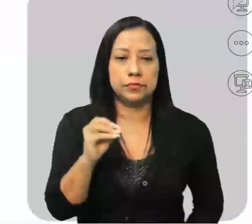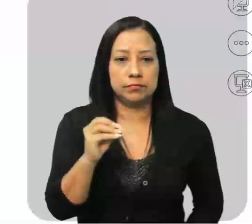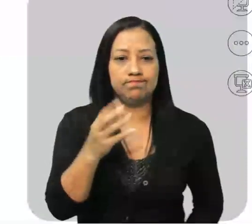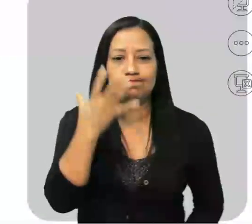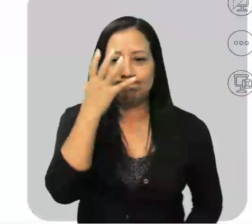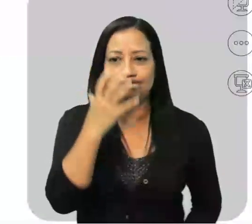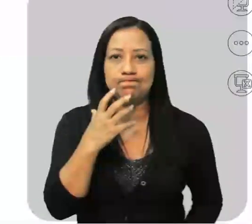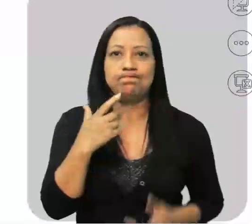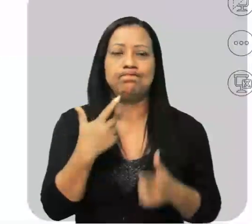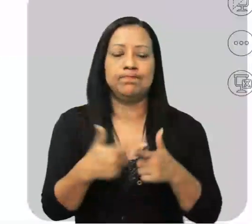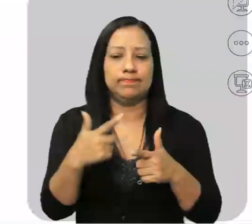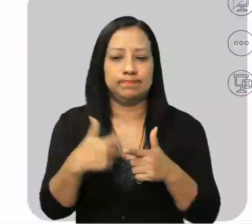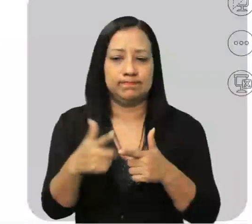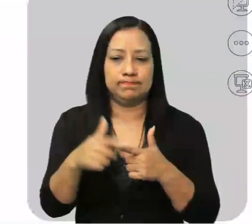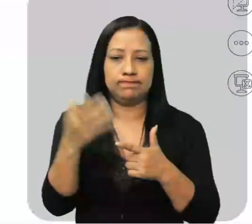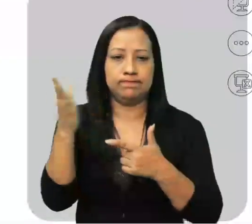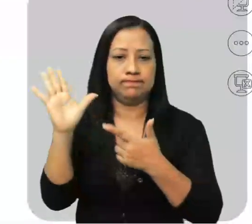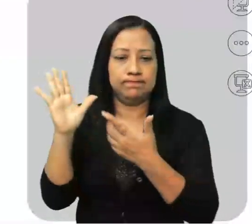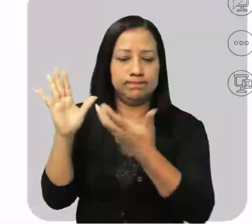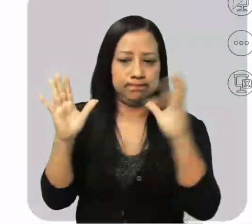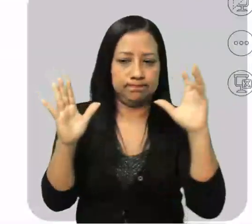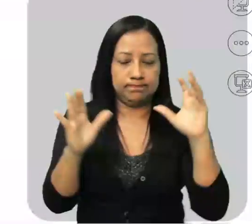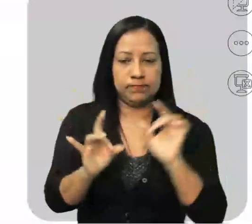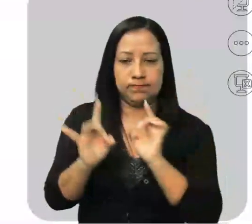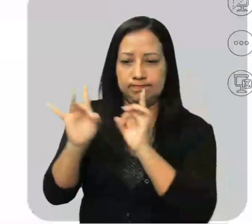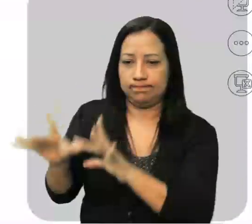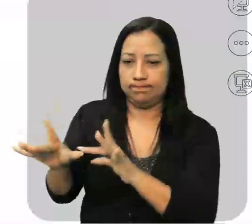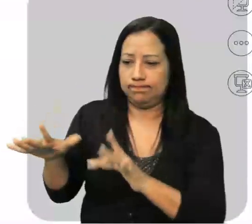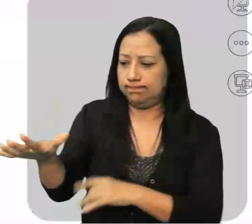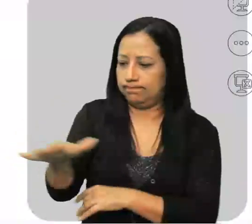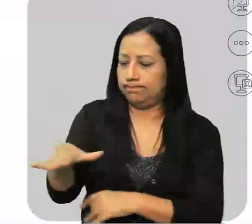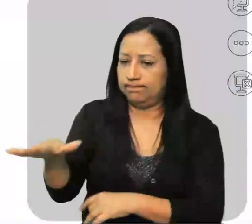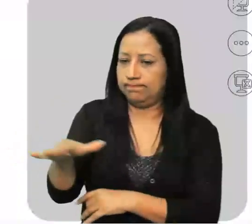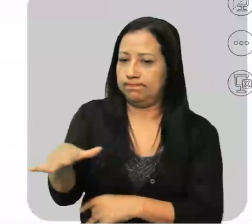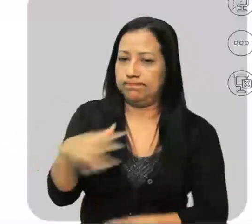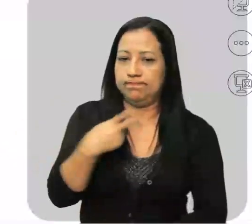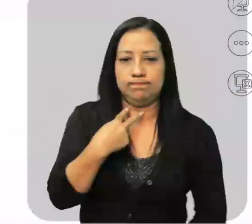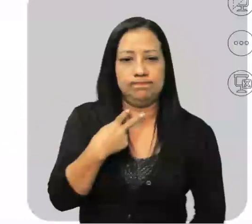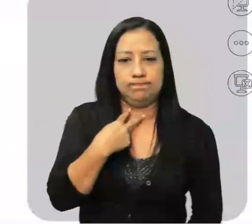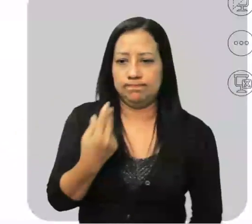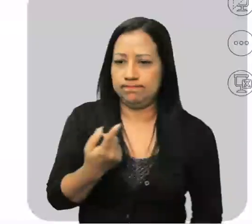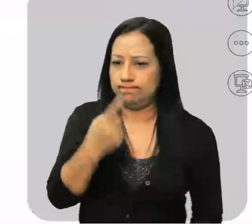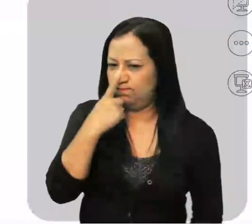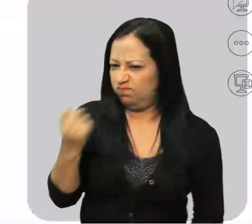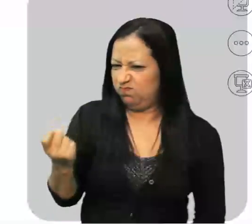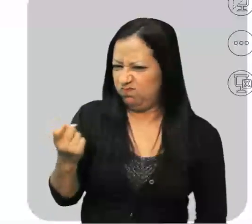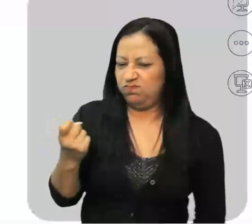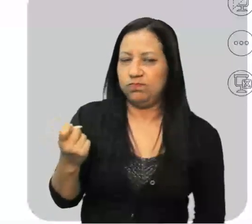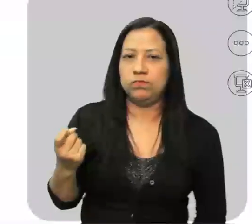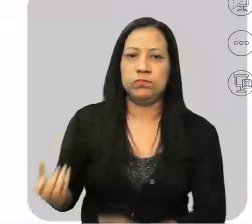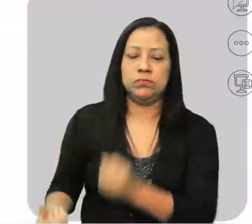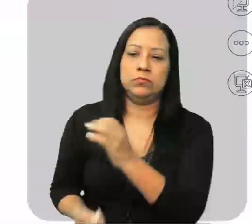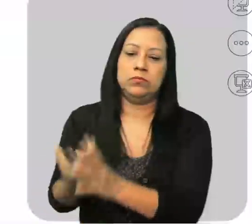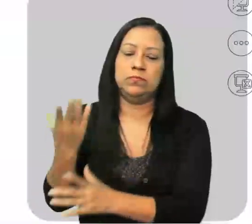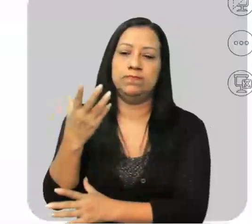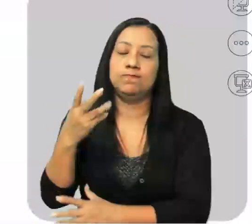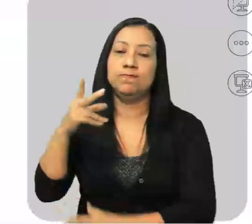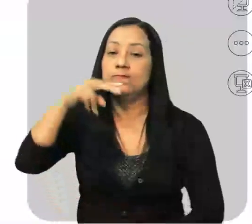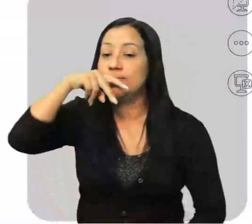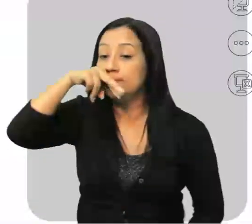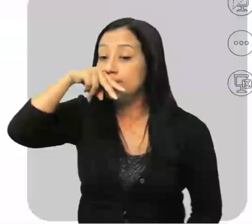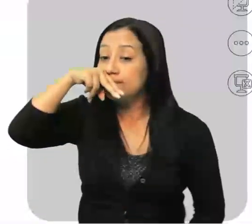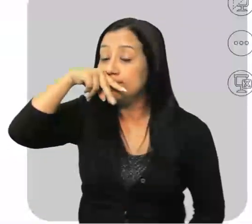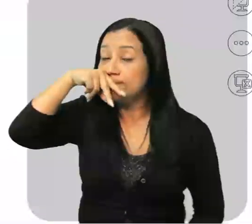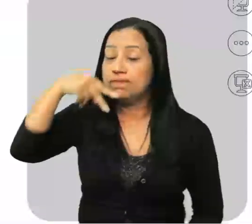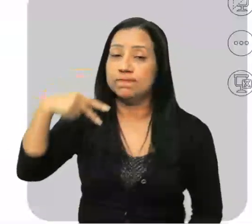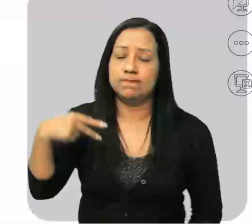O destino do lixo produzido nas áreas urbanas também é um sério problema ambiental. Ao ser depositado em terrenos impróprios, o mau